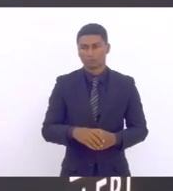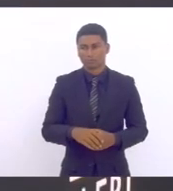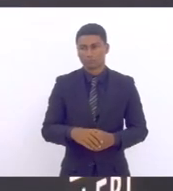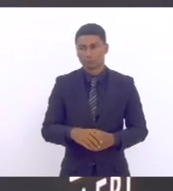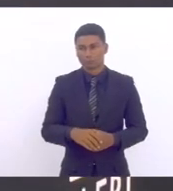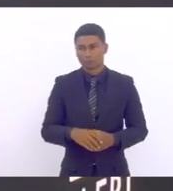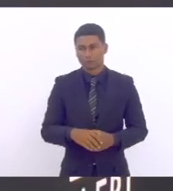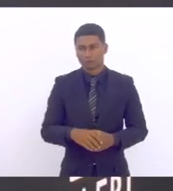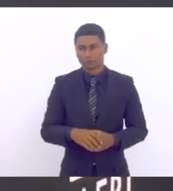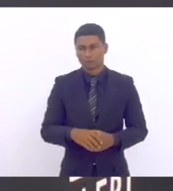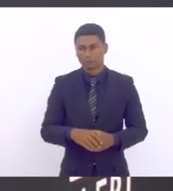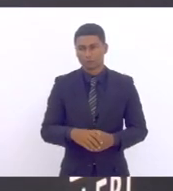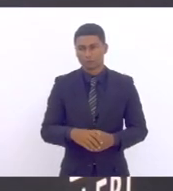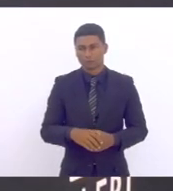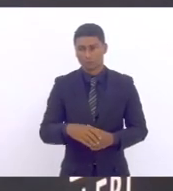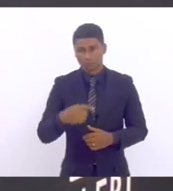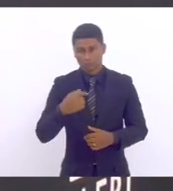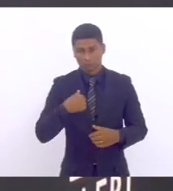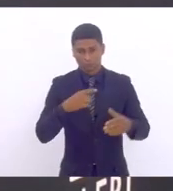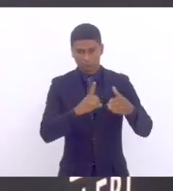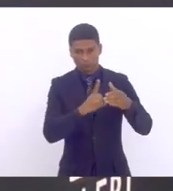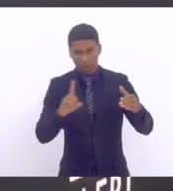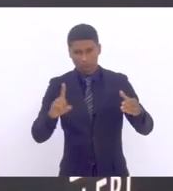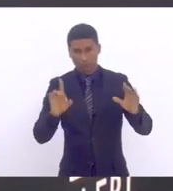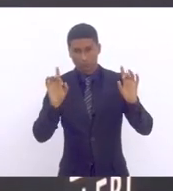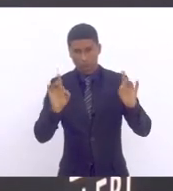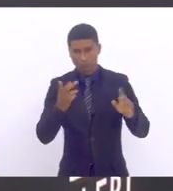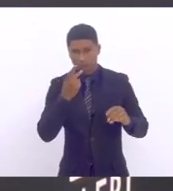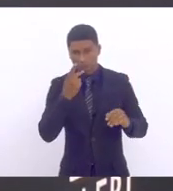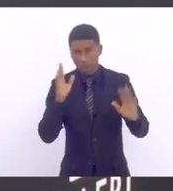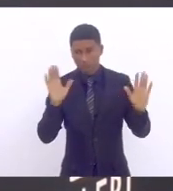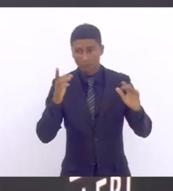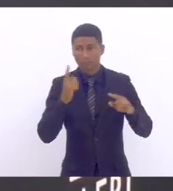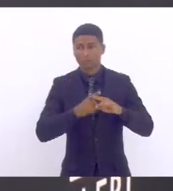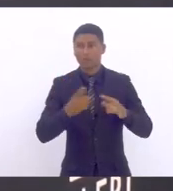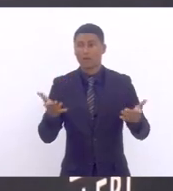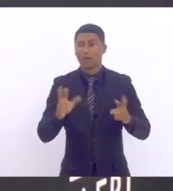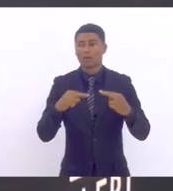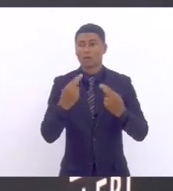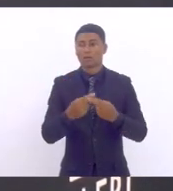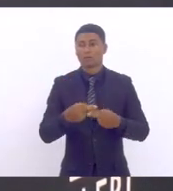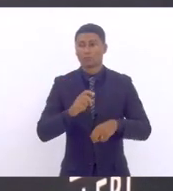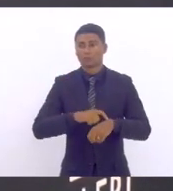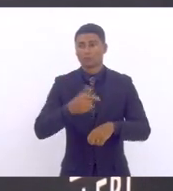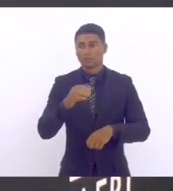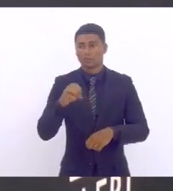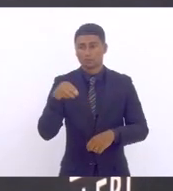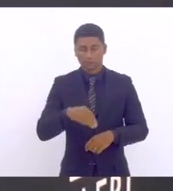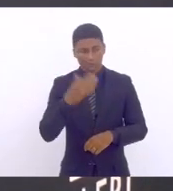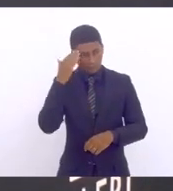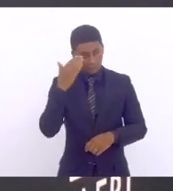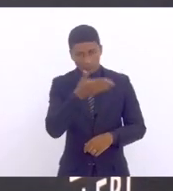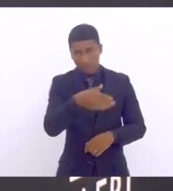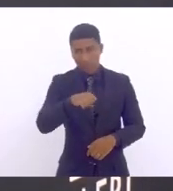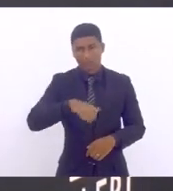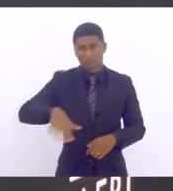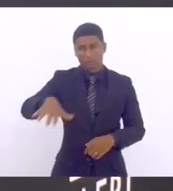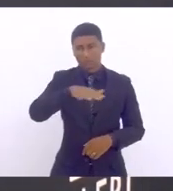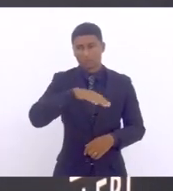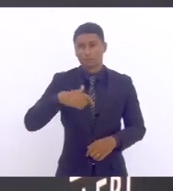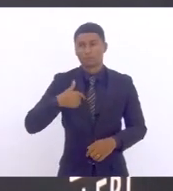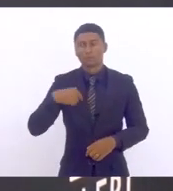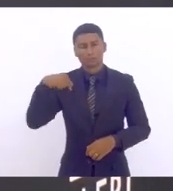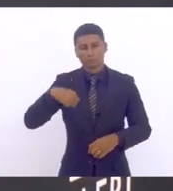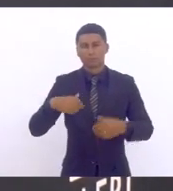precisar me ausentar. Eu só queria me despedir, porque eu vou precisar. Eu tenho uma reunião agora, daqui a 10 minutos. Tá? Agradeço a todos e me coloco à